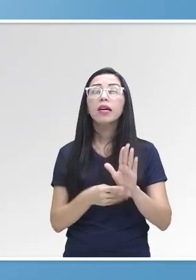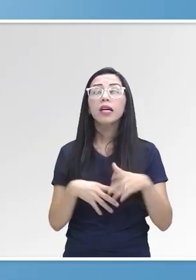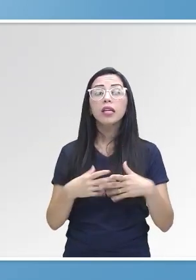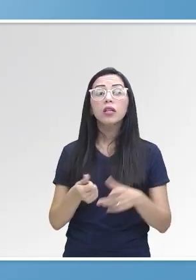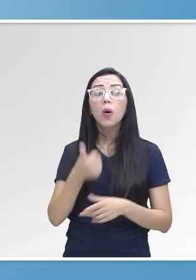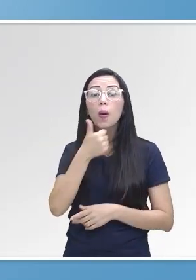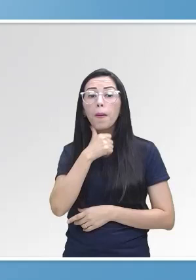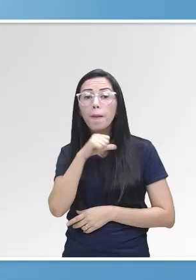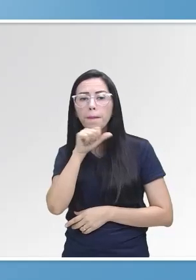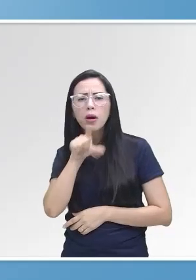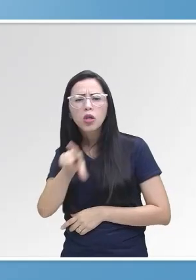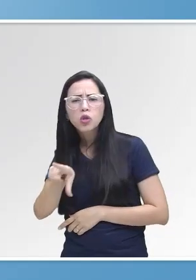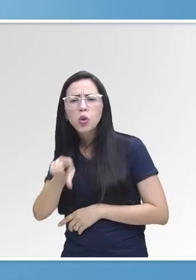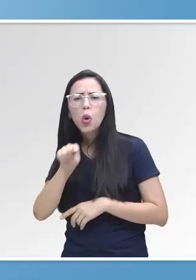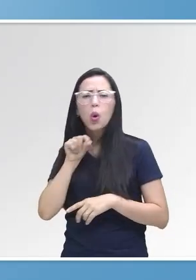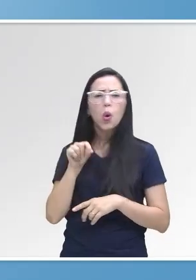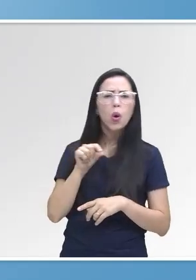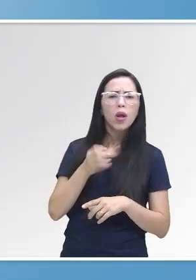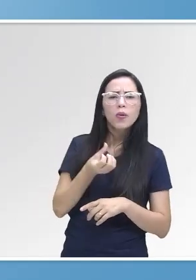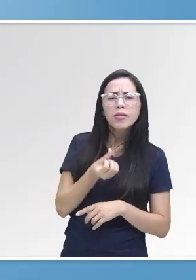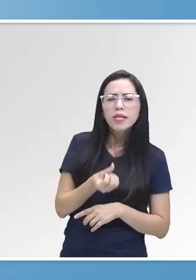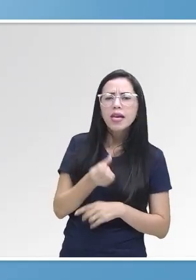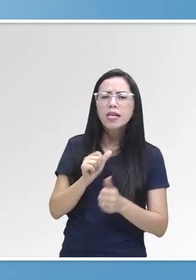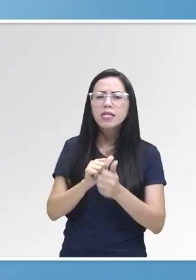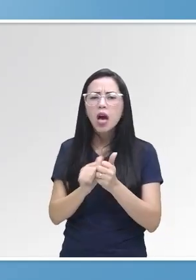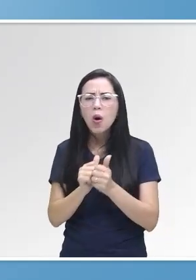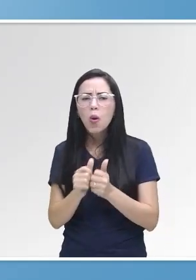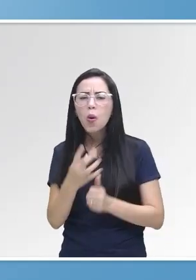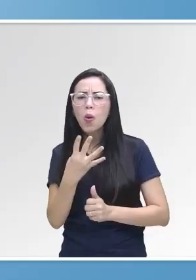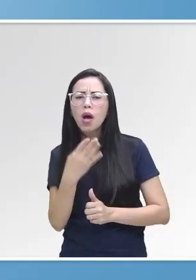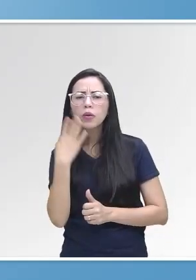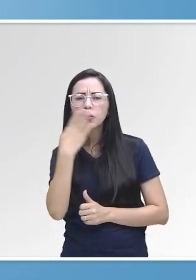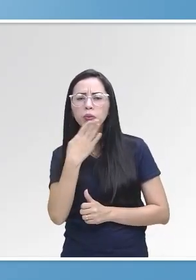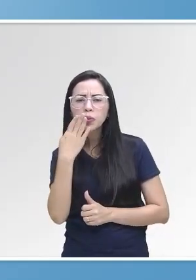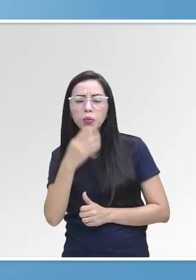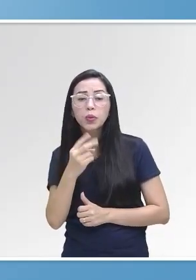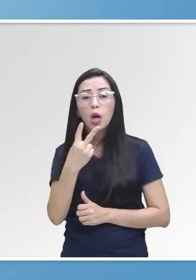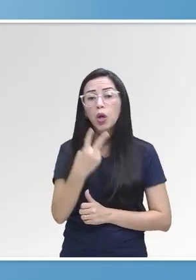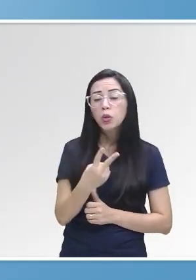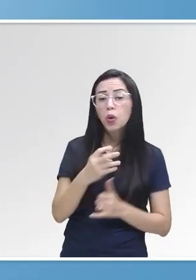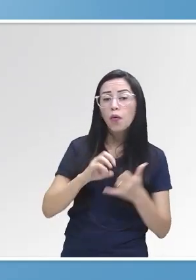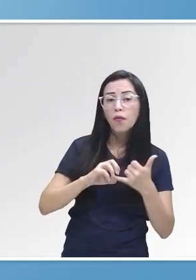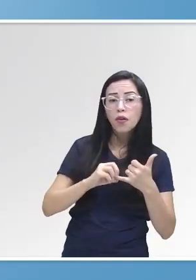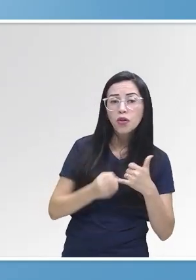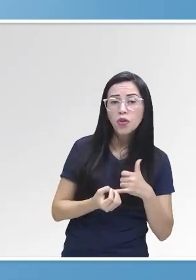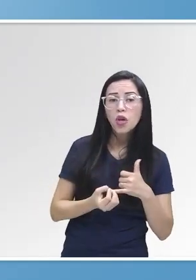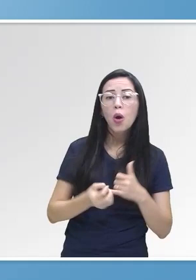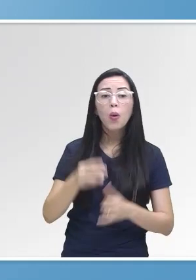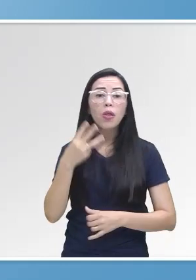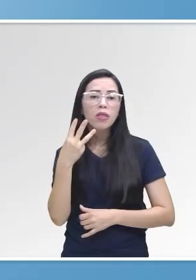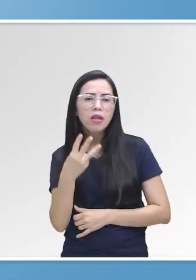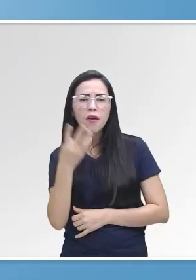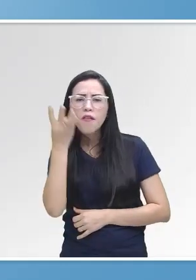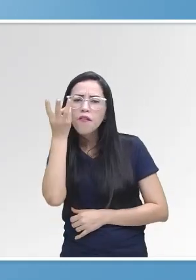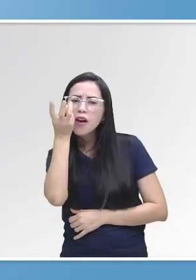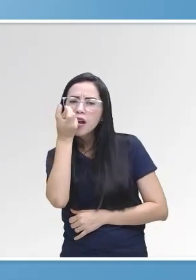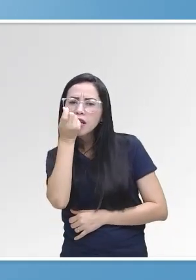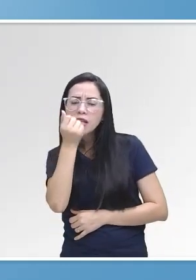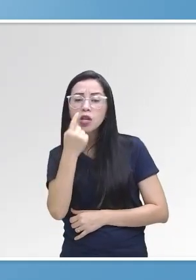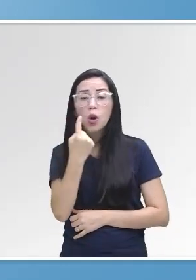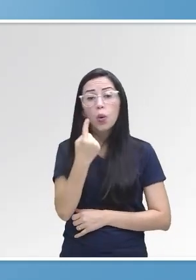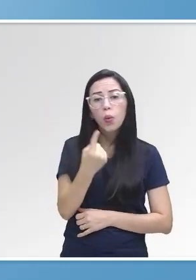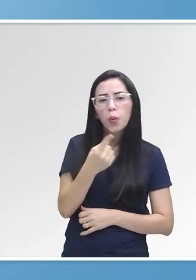for no carrinho 6 kg de arroz 4 de Açúcar 12 feijão 3 kg de farinha 1 kg de